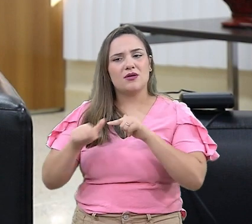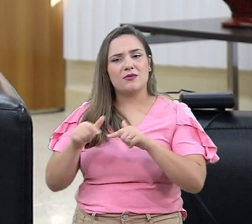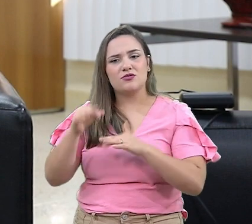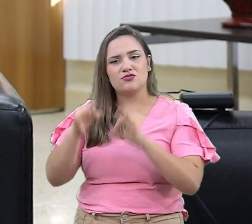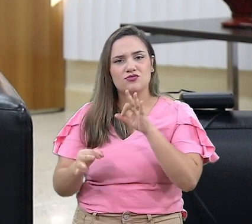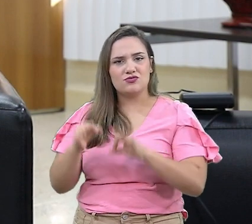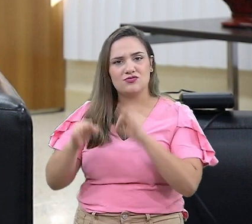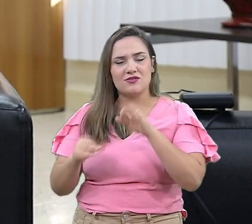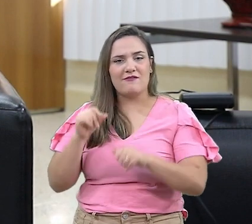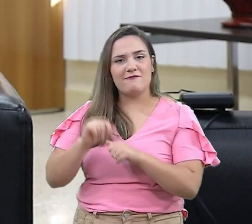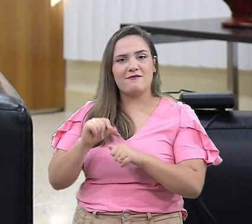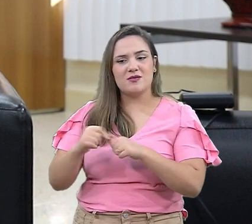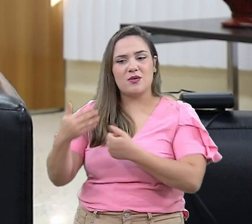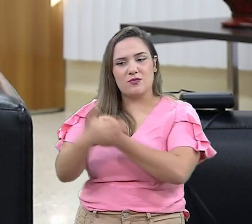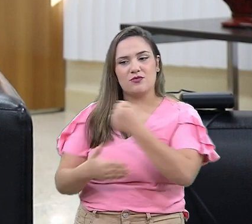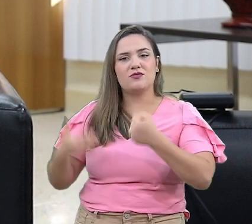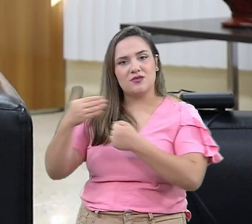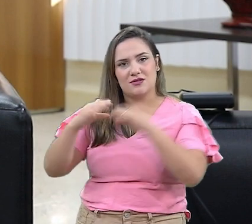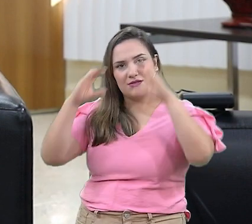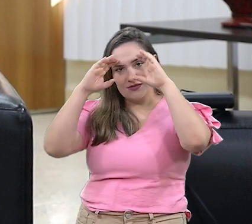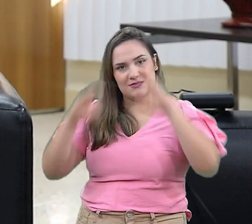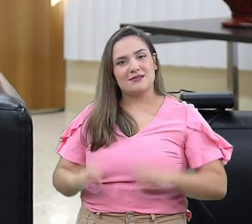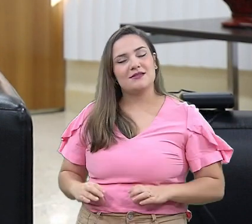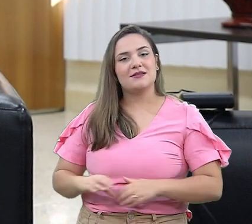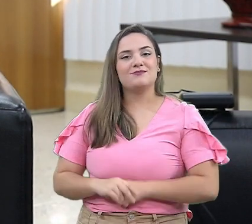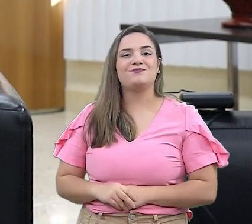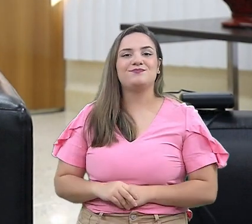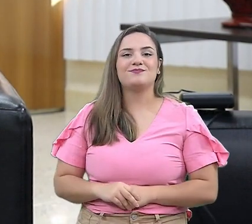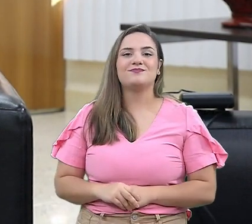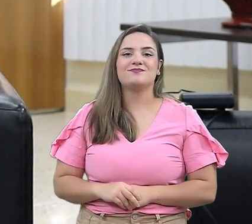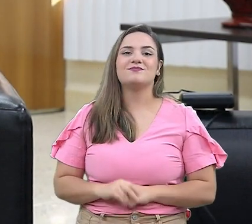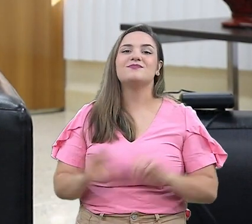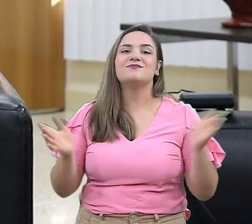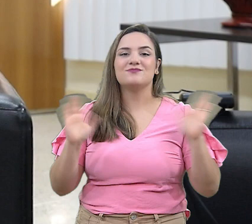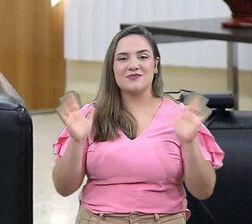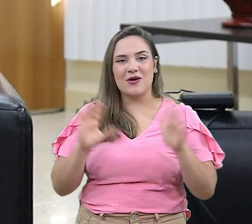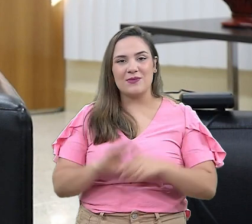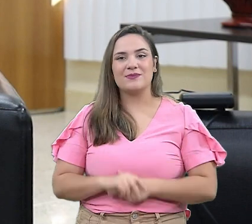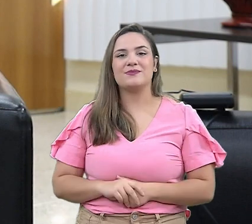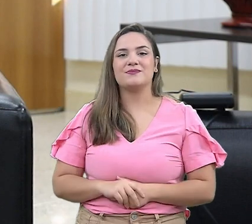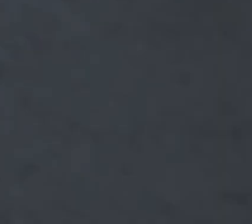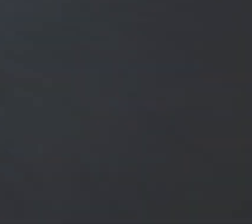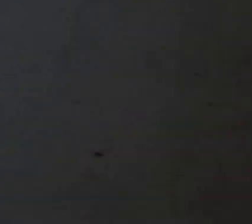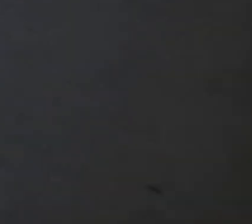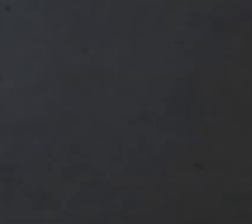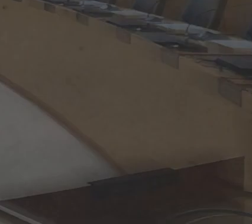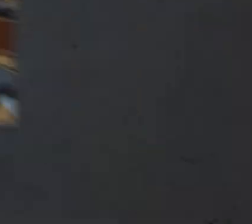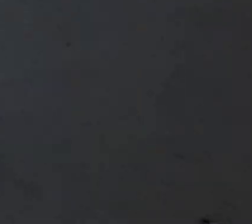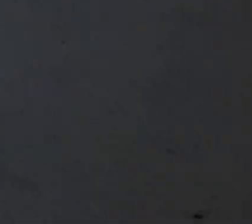trabalho da Justiça tem operado em defesa da cidadania. Até a próxima edição.